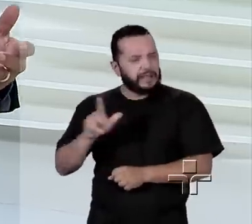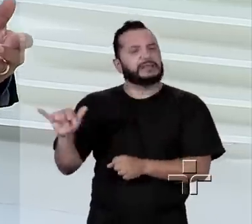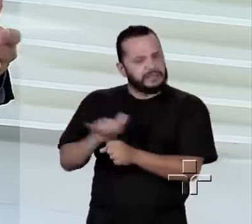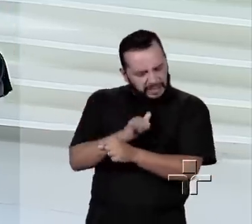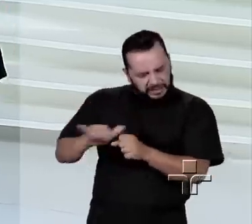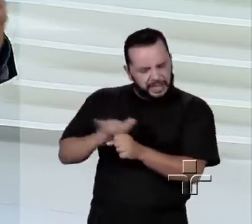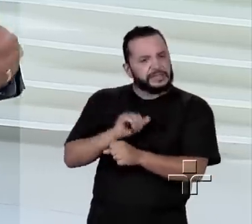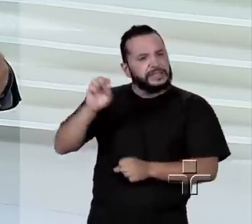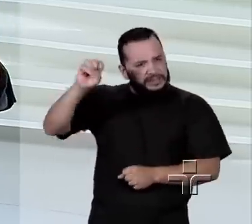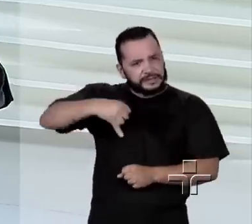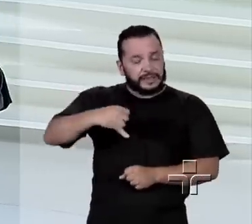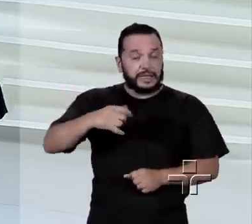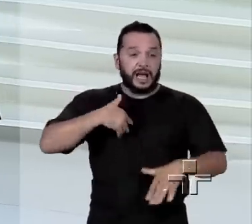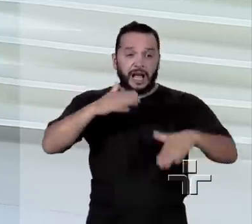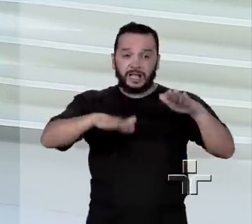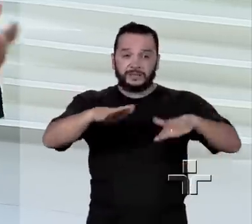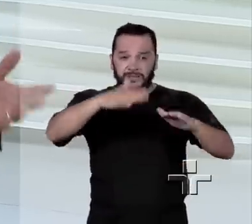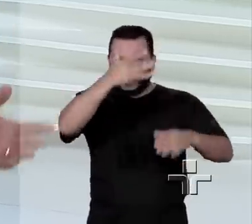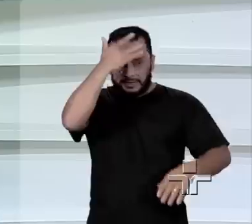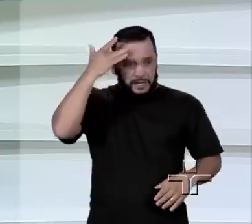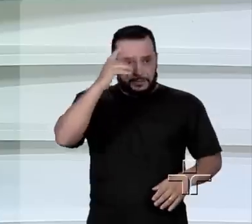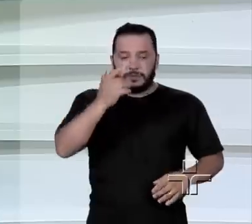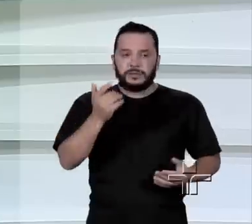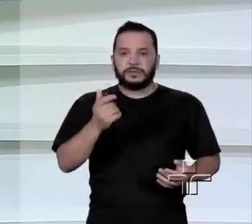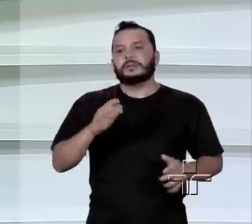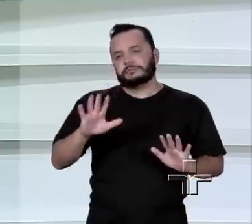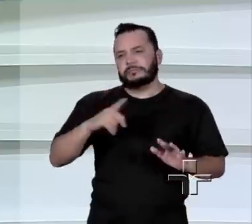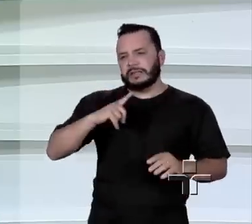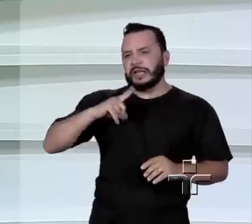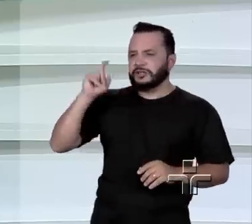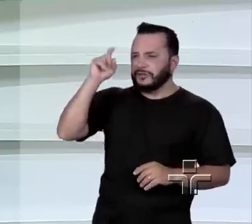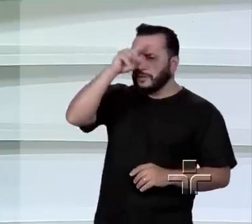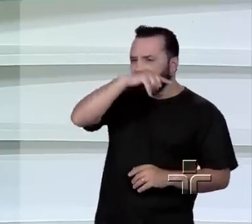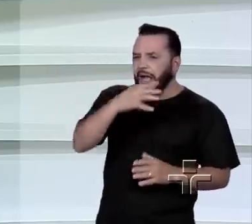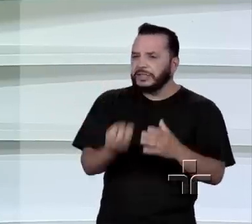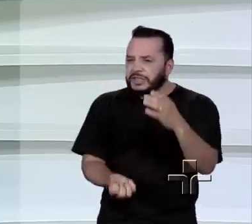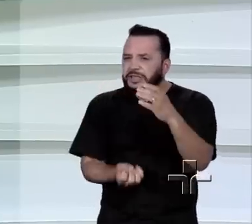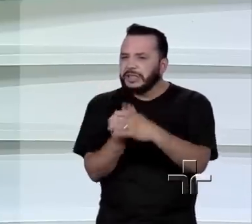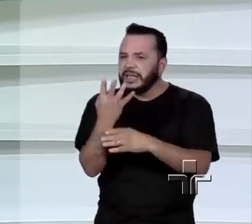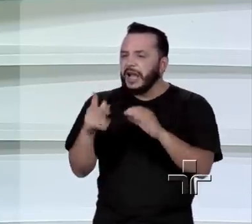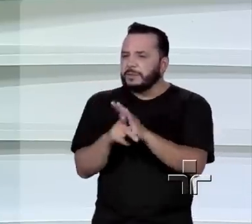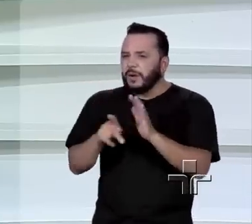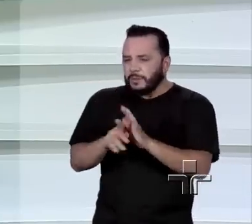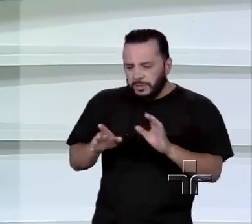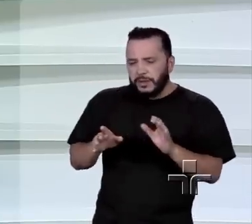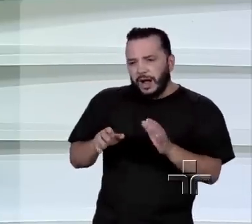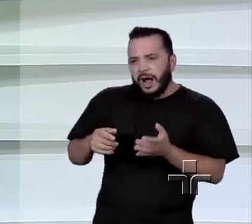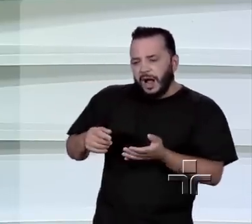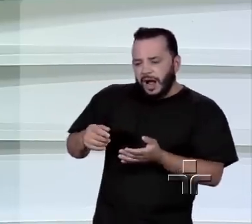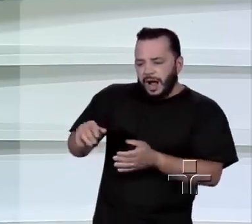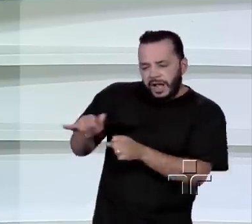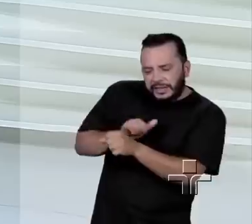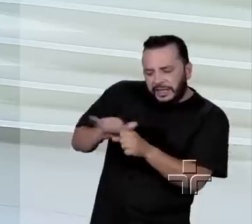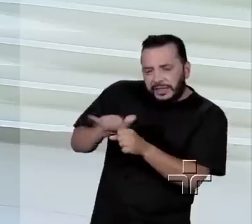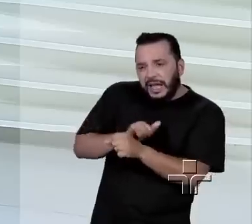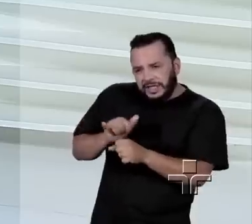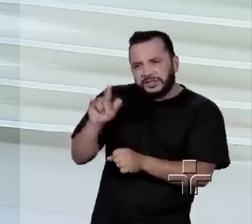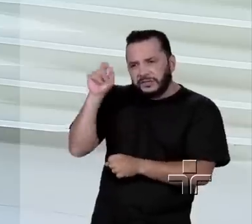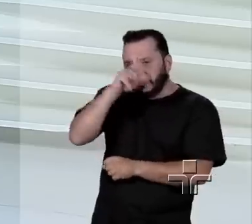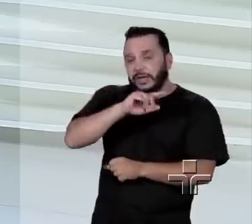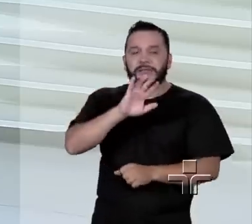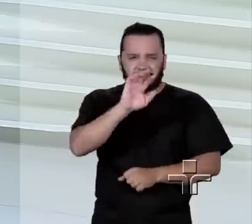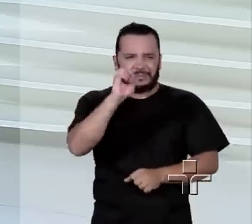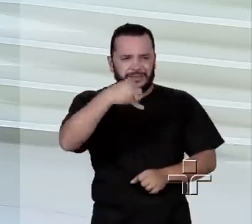pessoas fazendo uma avaliação. Acho que há dificuldades na montagem dessa estrutura de articulação. Mas existe a dificuldade. Ela é que tem. Nós estamos saindo